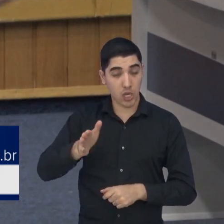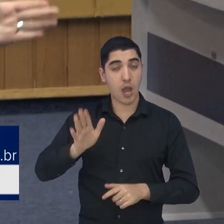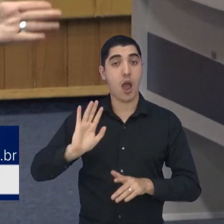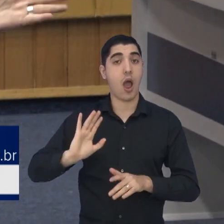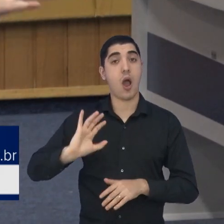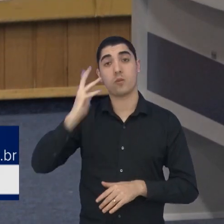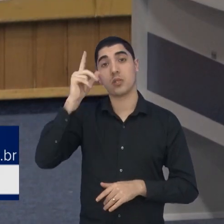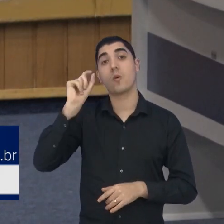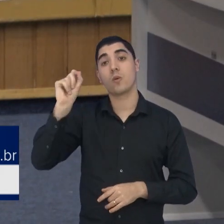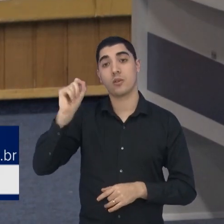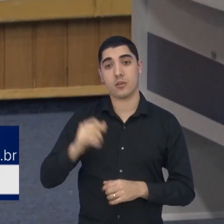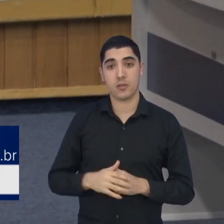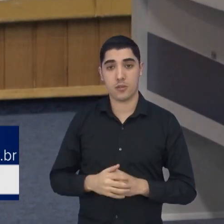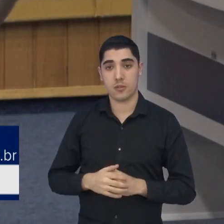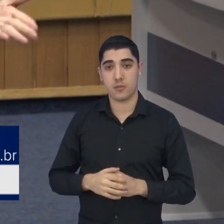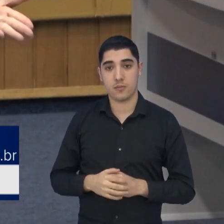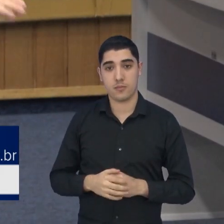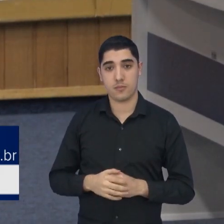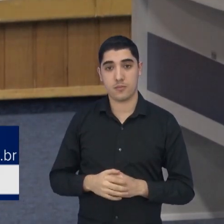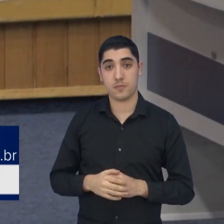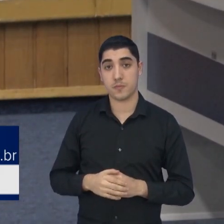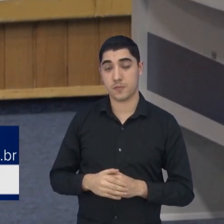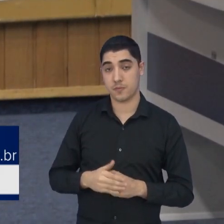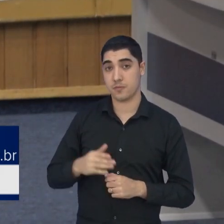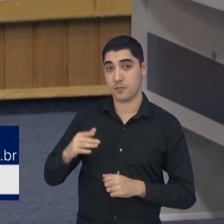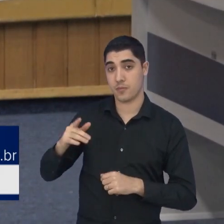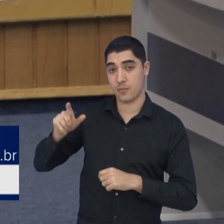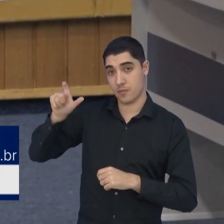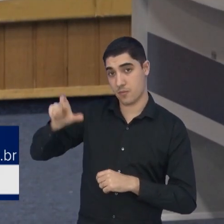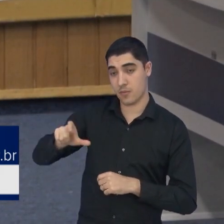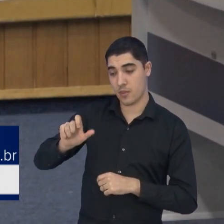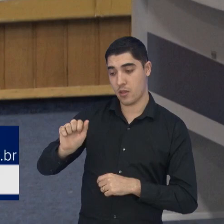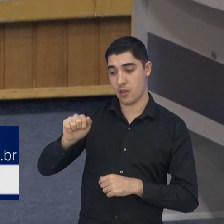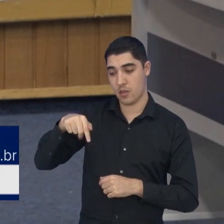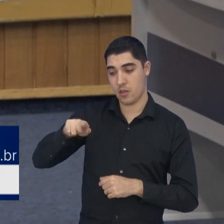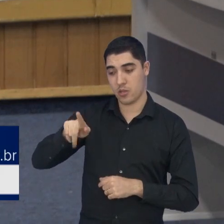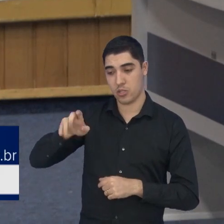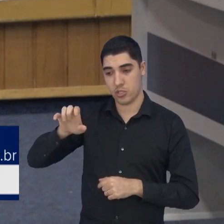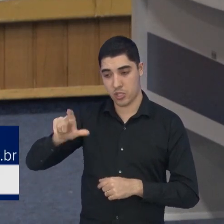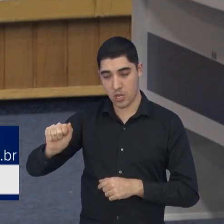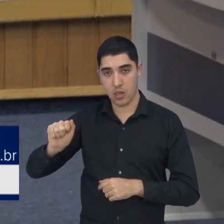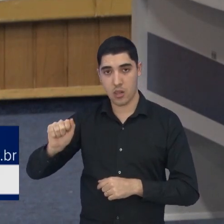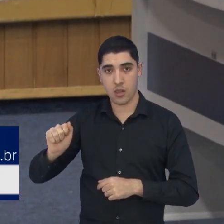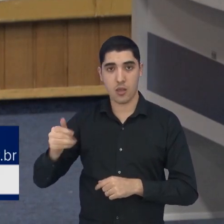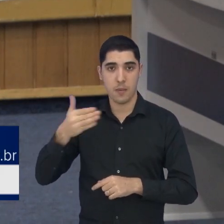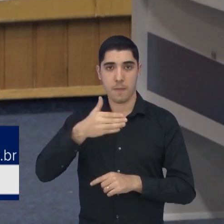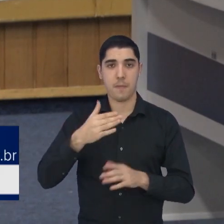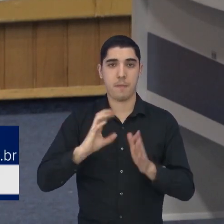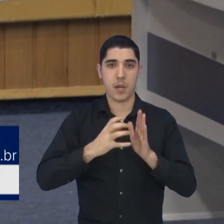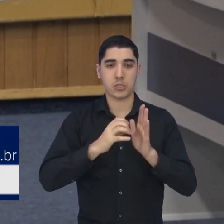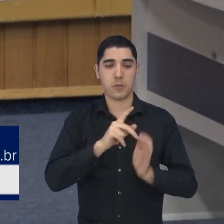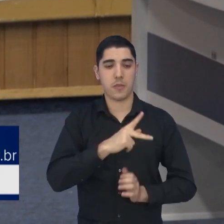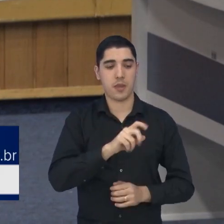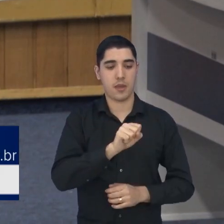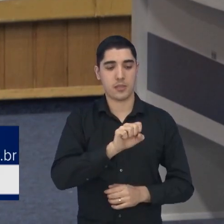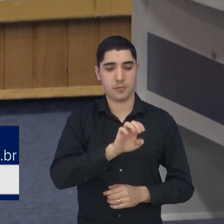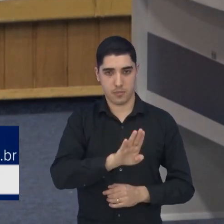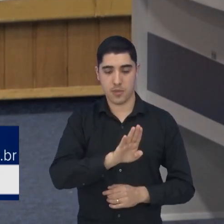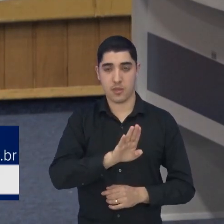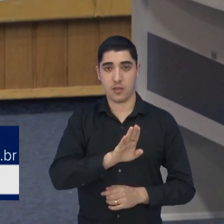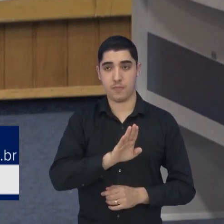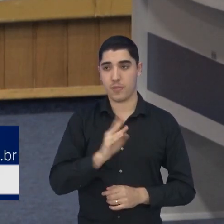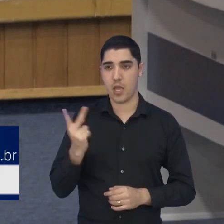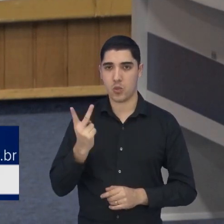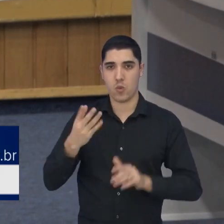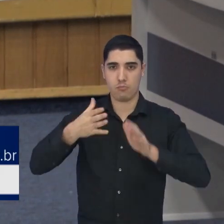do governo da doutora Ângela com o PSB, e também,